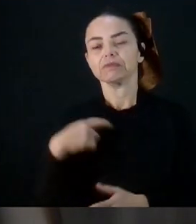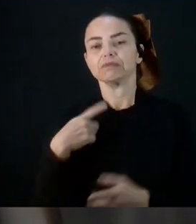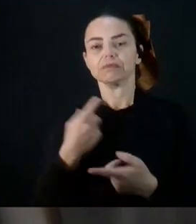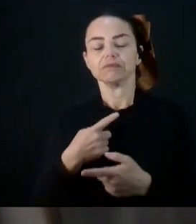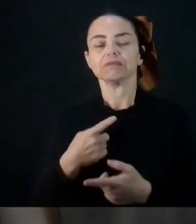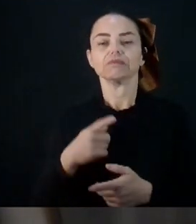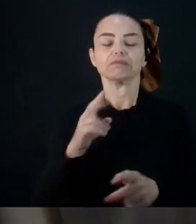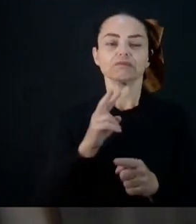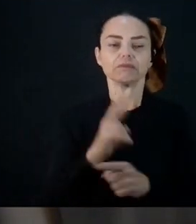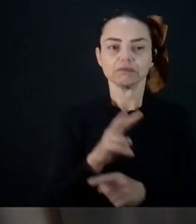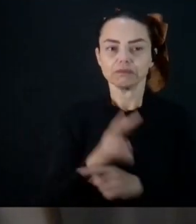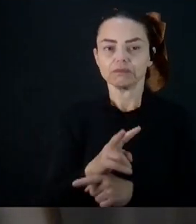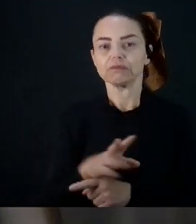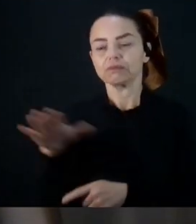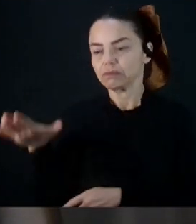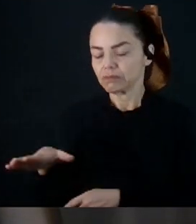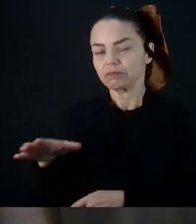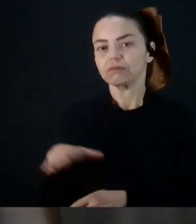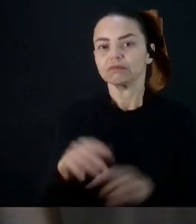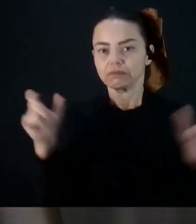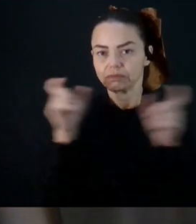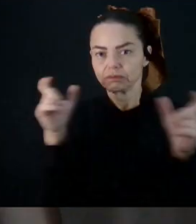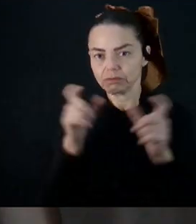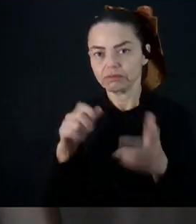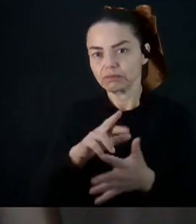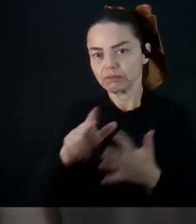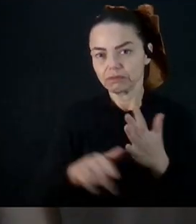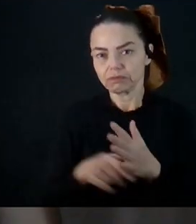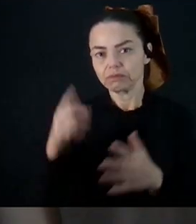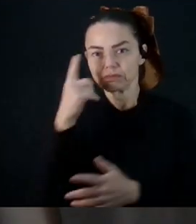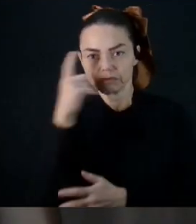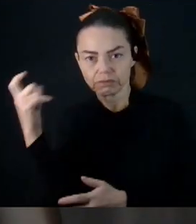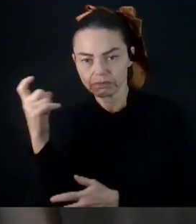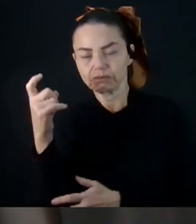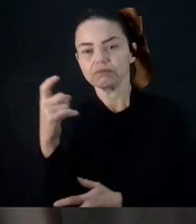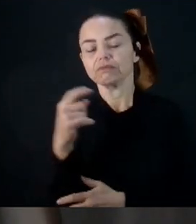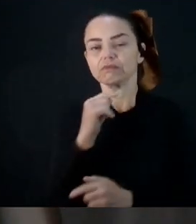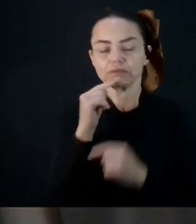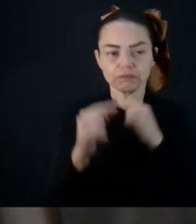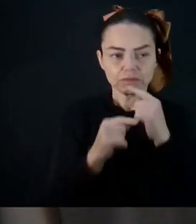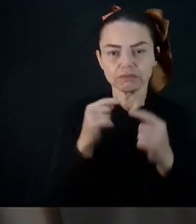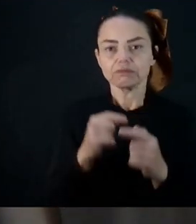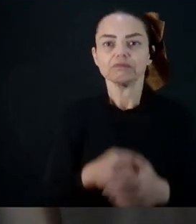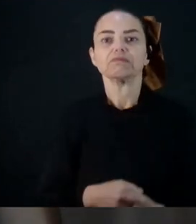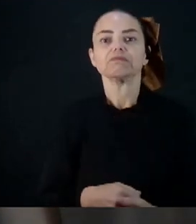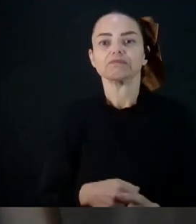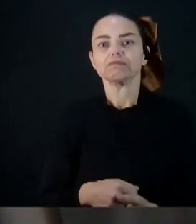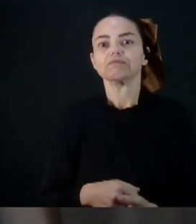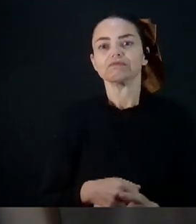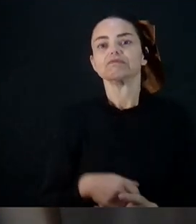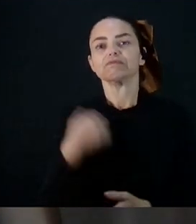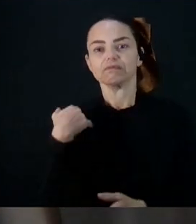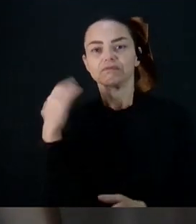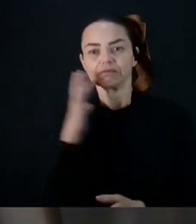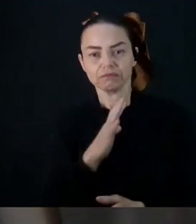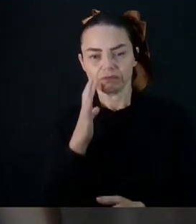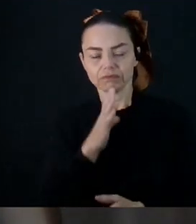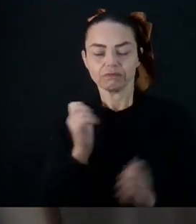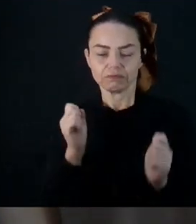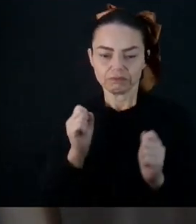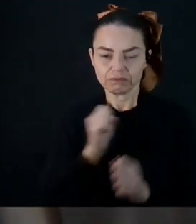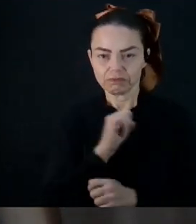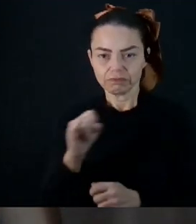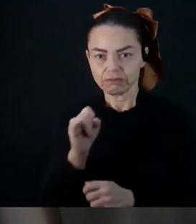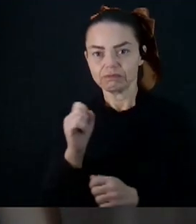como despertar nela outros interesses, tem dúvida nesses assuntos, eu acho que é isso, né? Se puder procurar